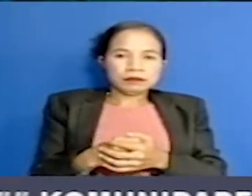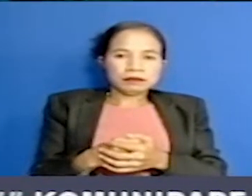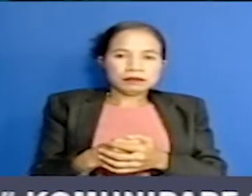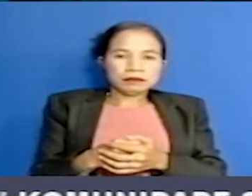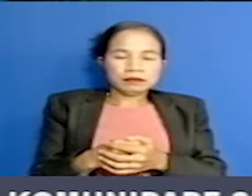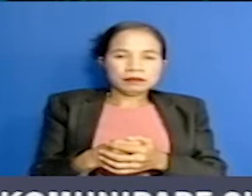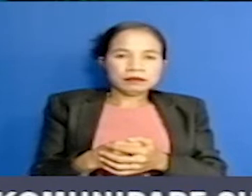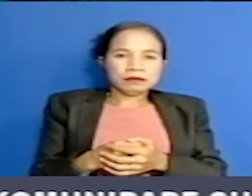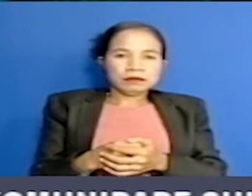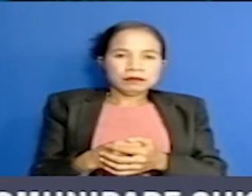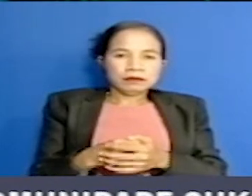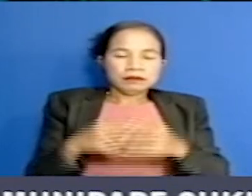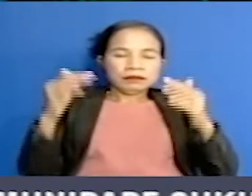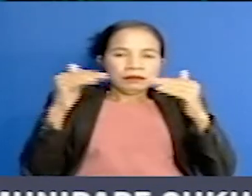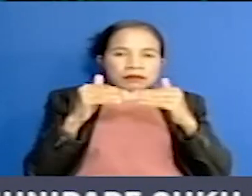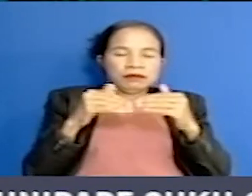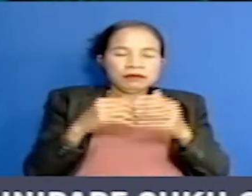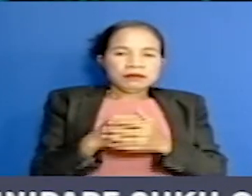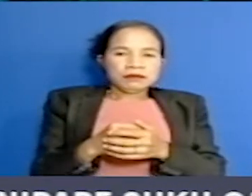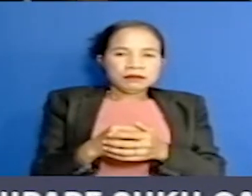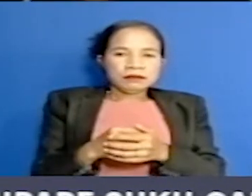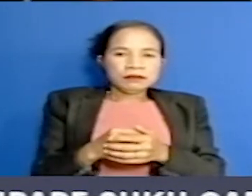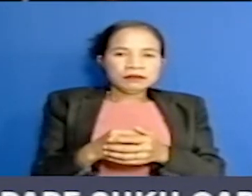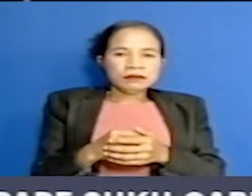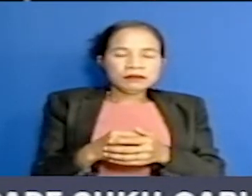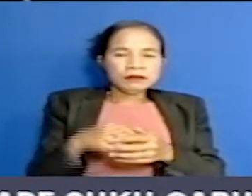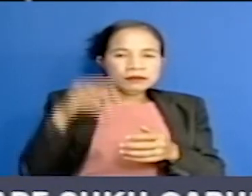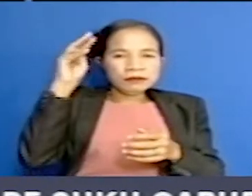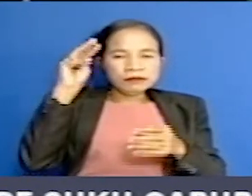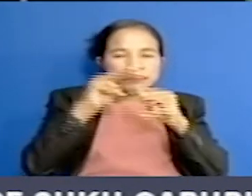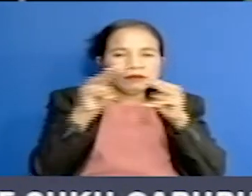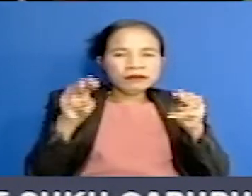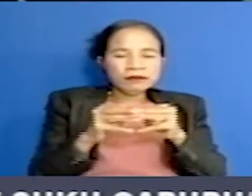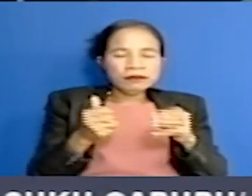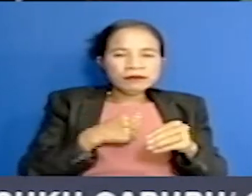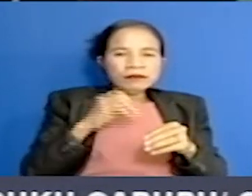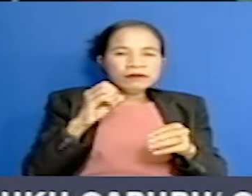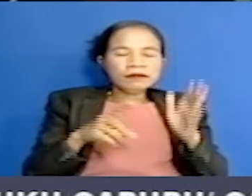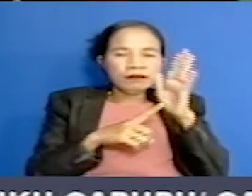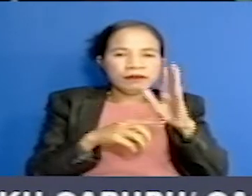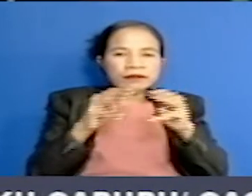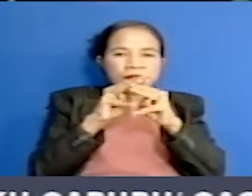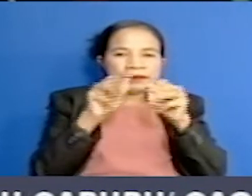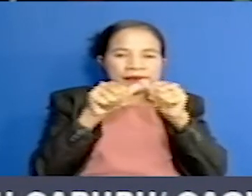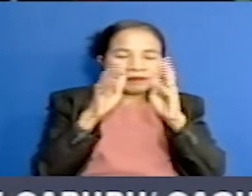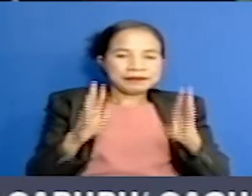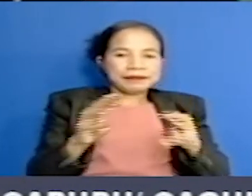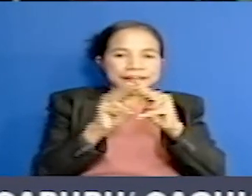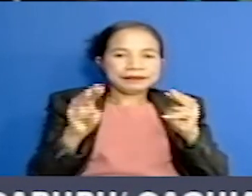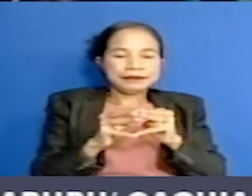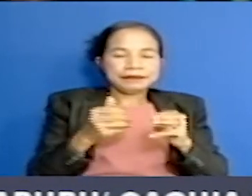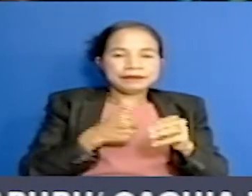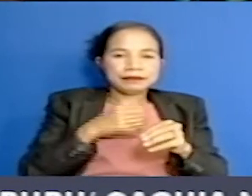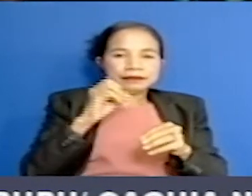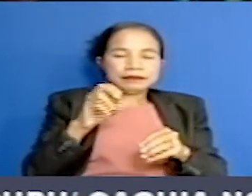12 anos. E a surmuto, né? Linas sectorais e município Ainaro mostra recomenda para o administrador município Ainaro batinar em rua ronura sem